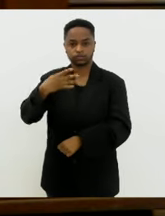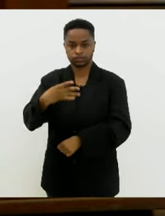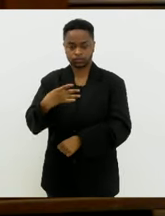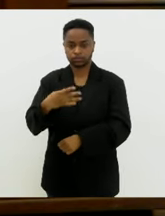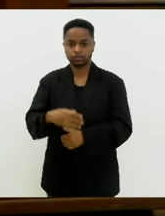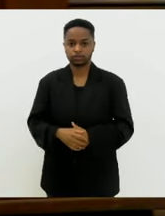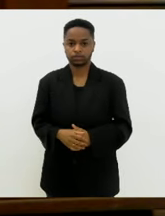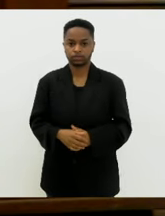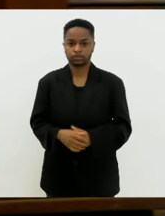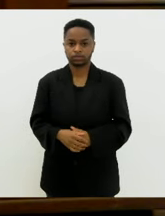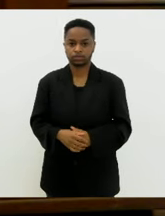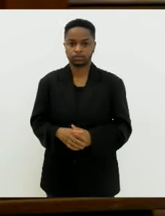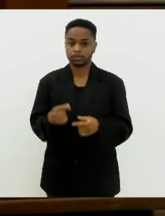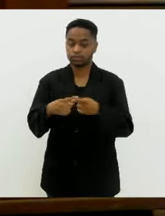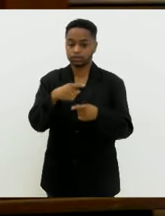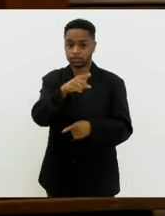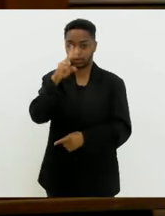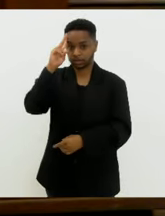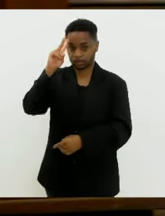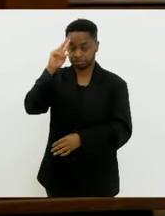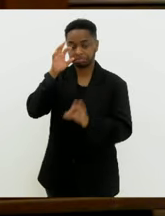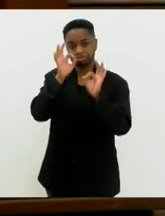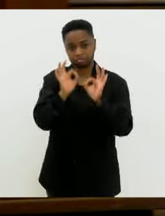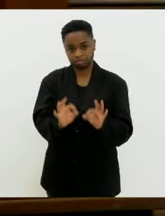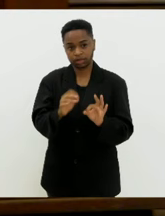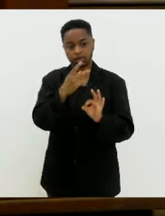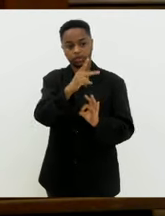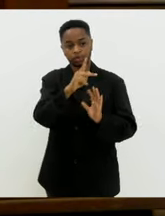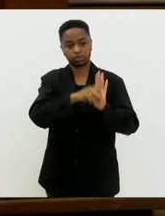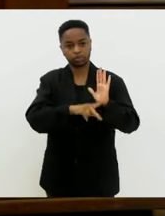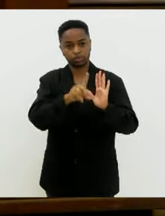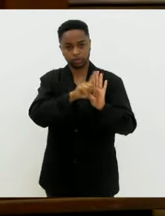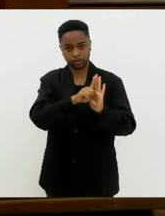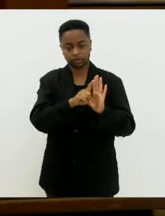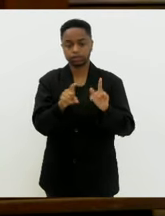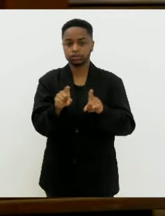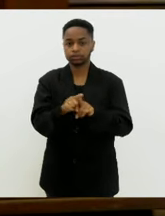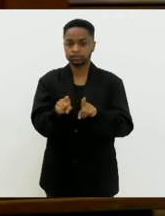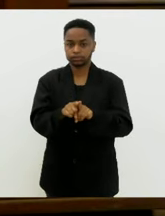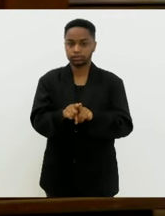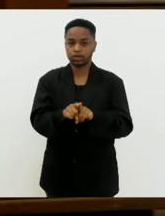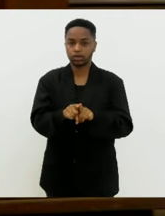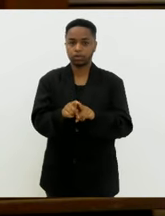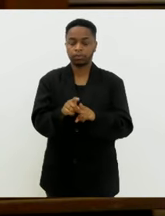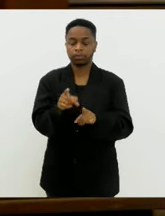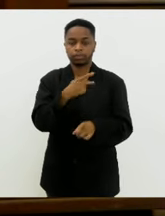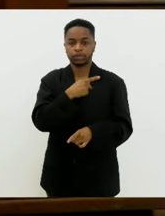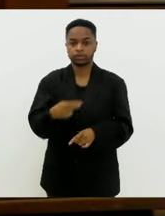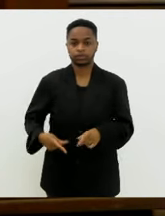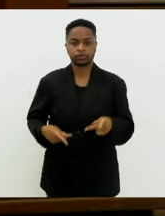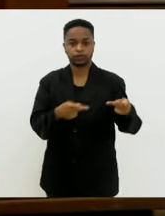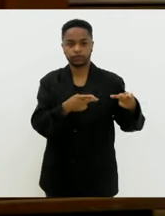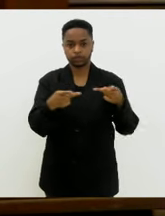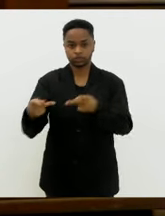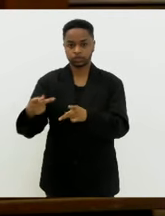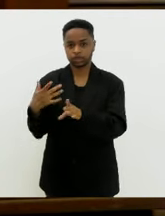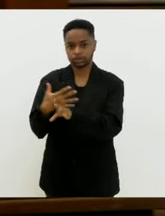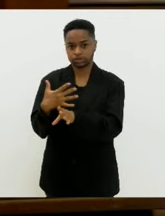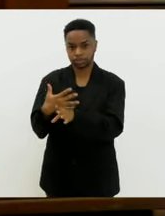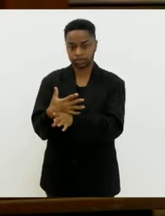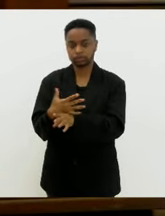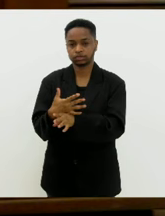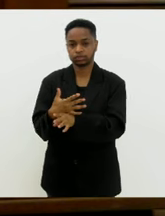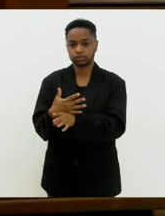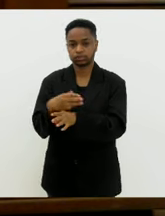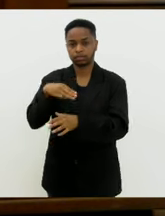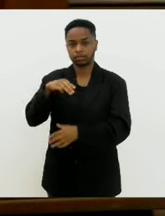o senhor rememorando corretamente o seu projeto e a ida do presidente da República no